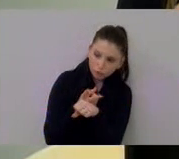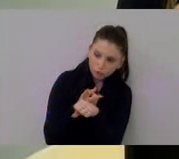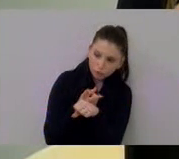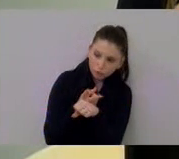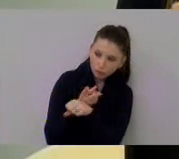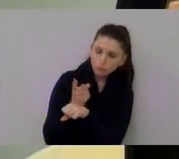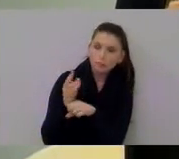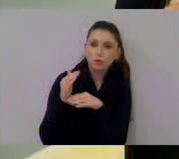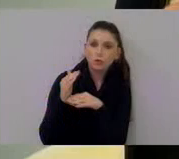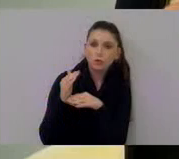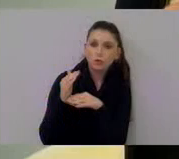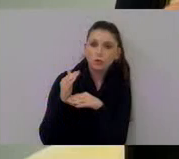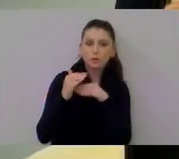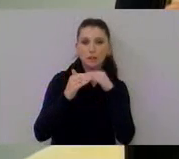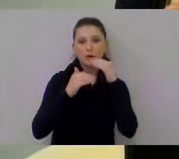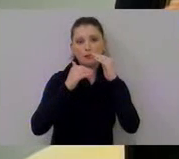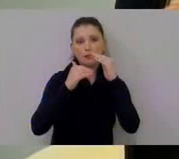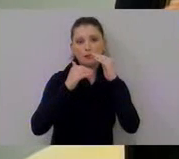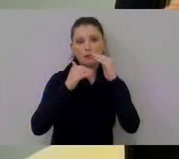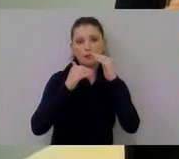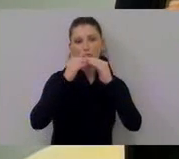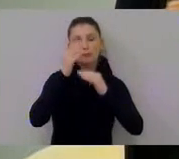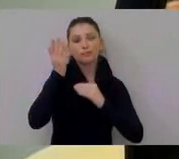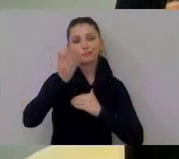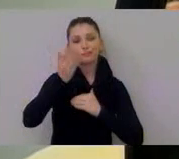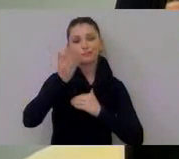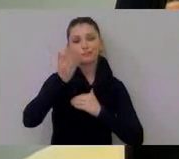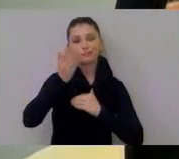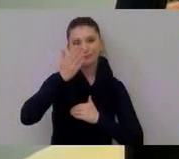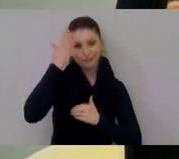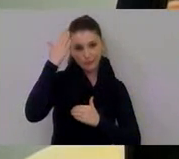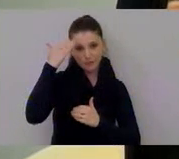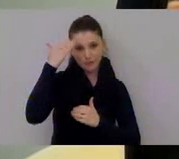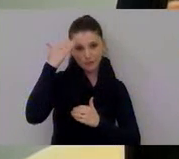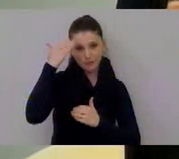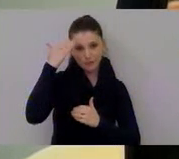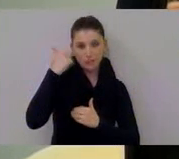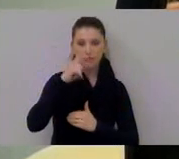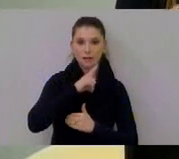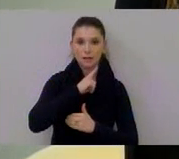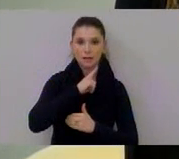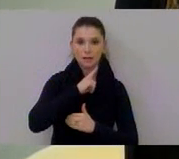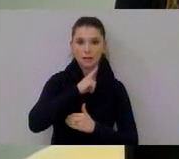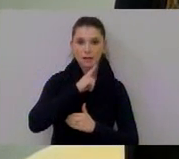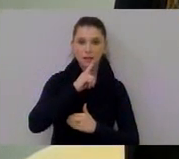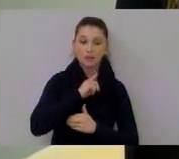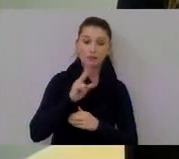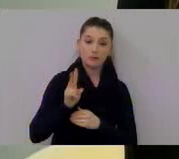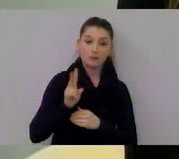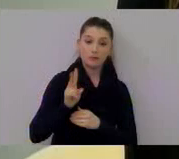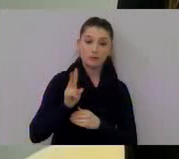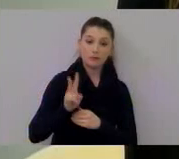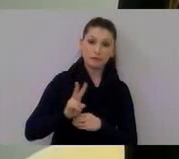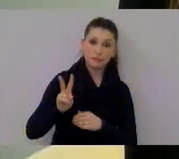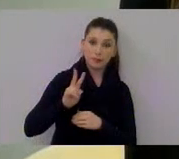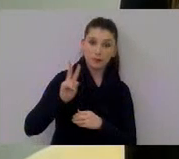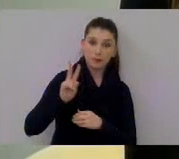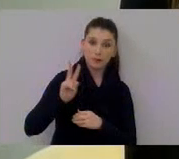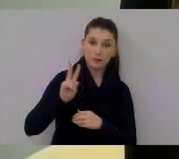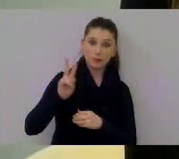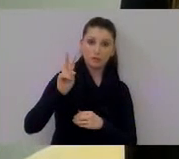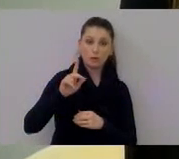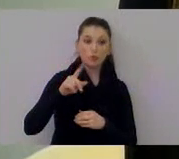já sabe que tem valores ali que vão ser investidos em outras